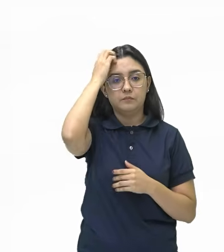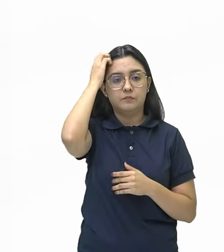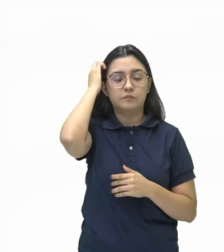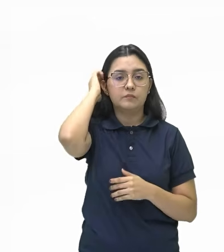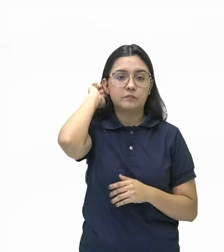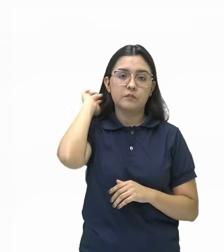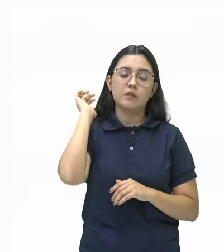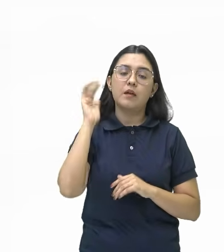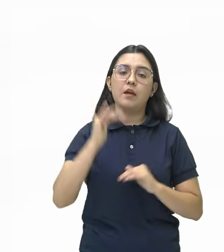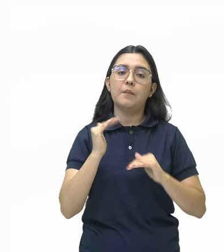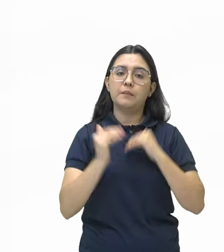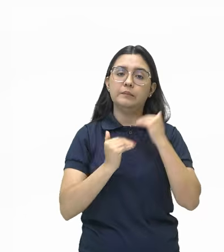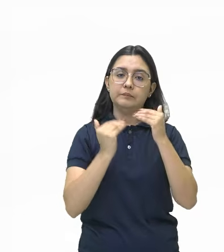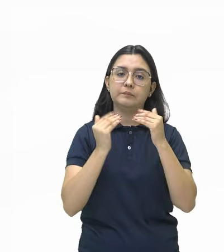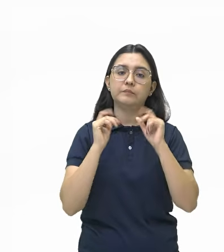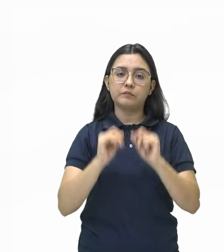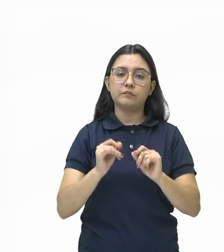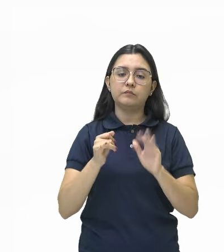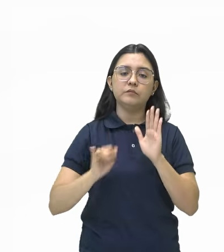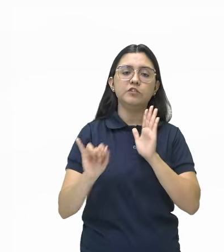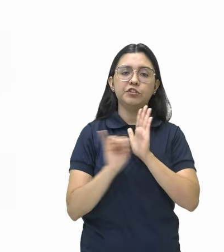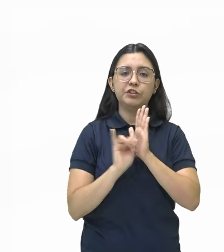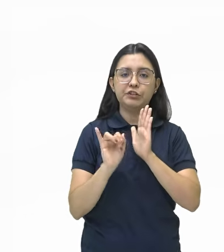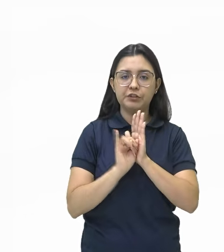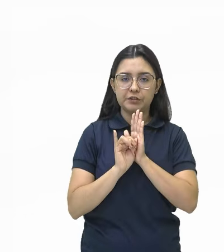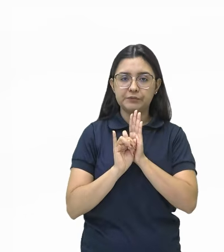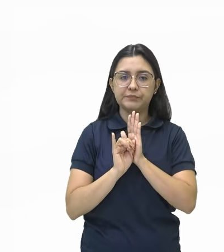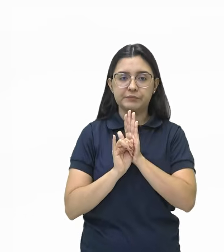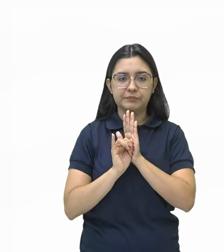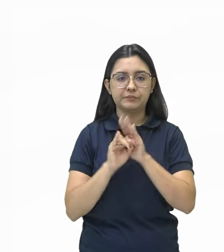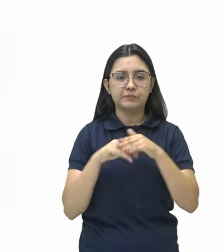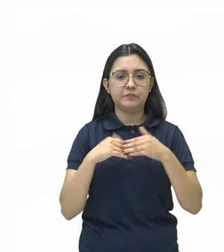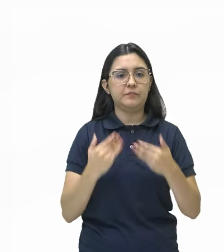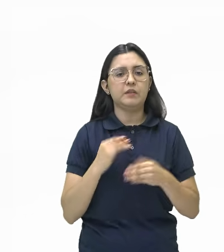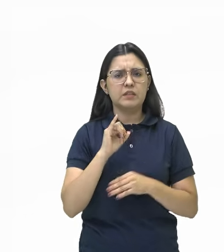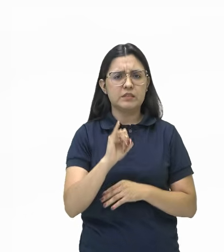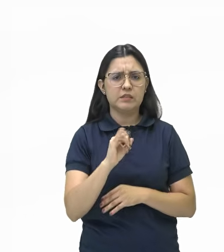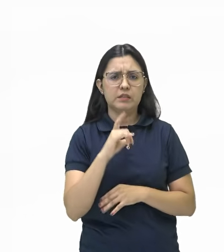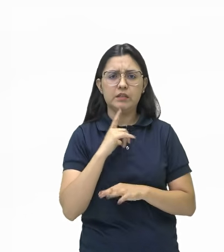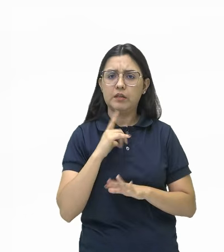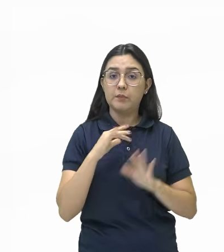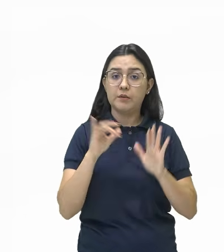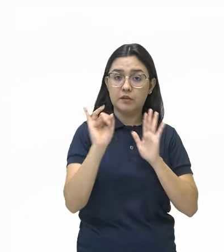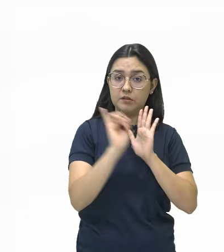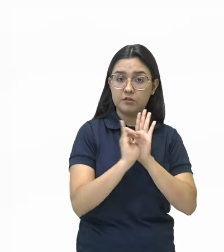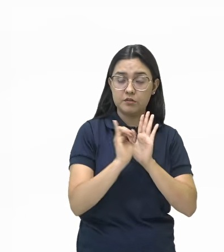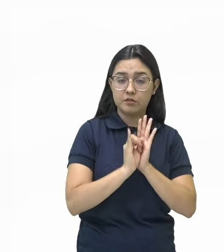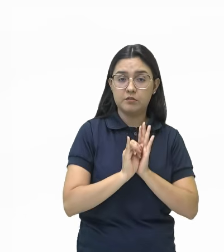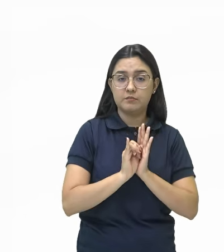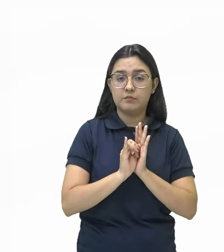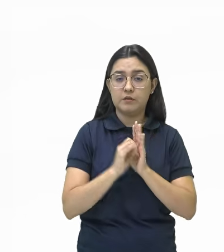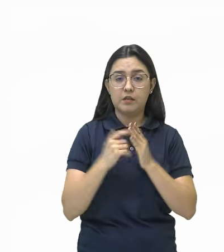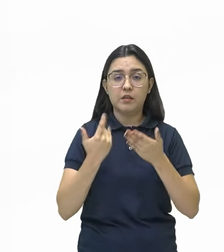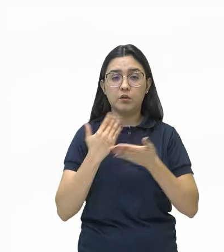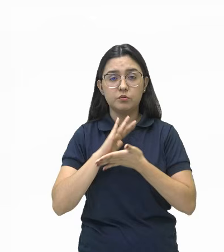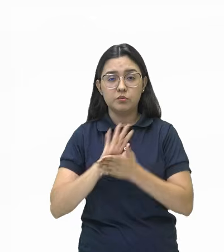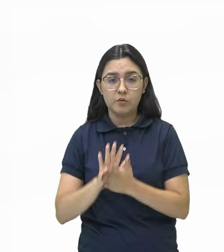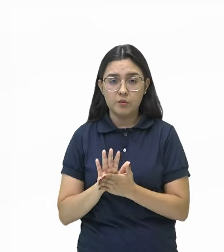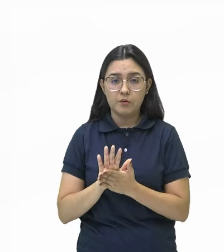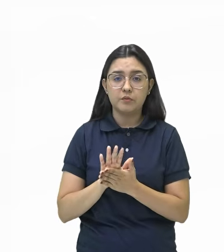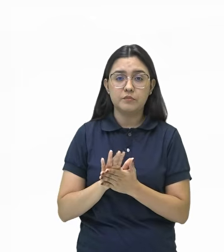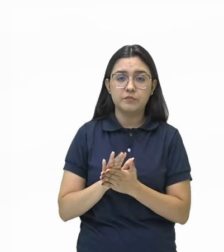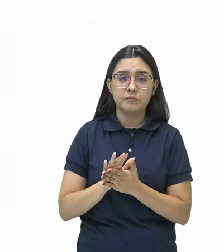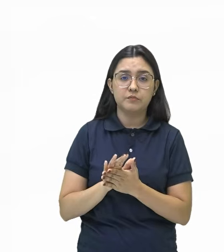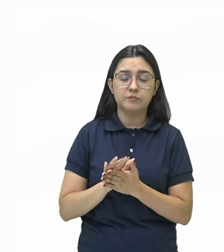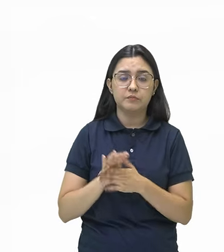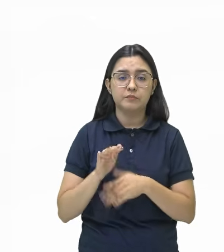uma construção de identidade. E se ela tem uma identidade, ela não destrói o